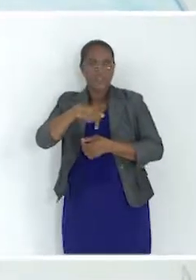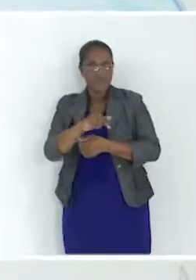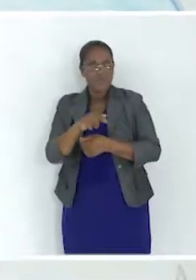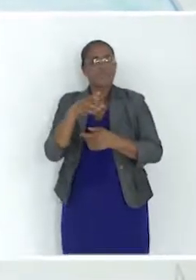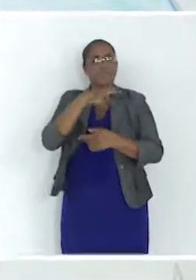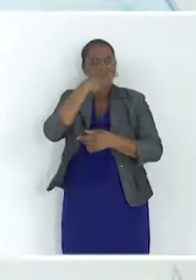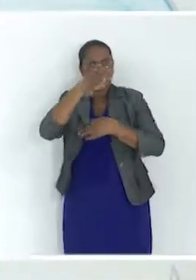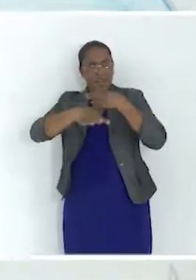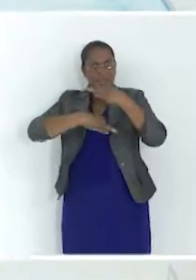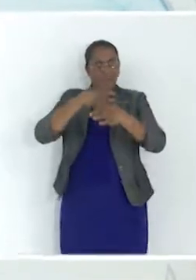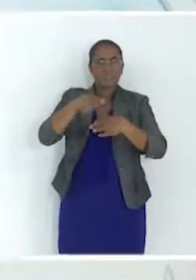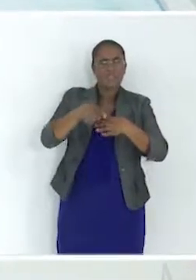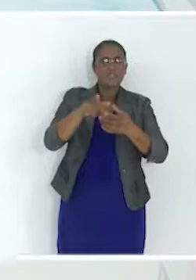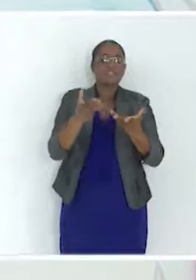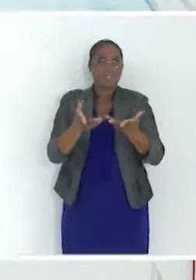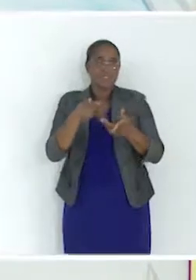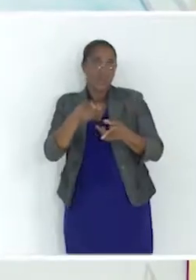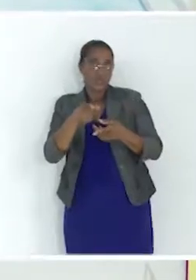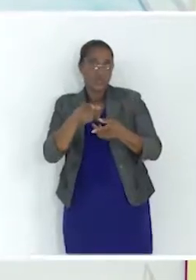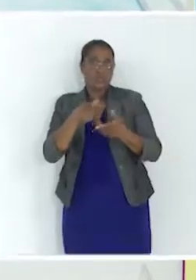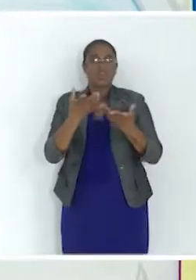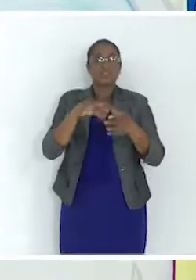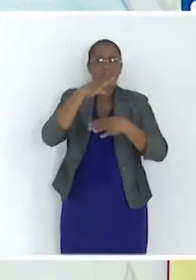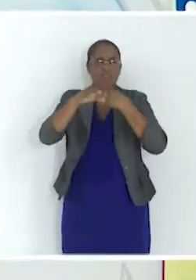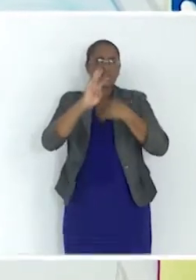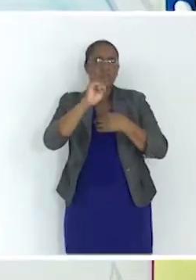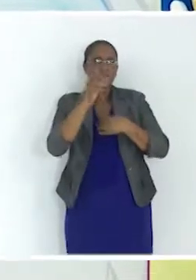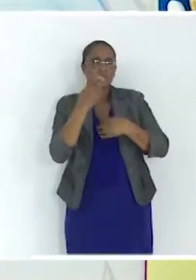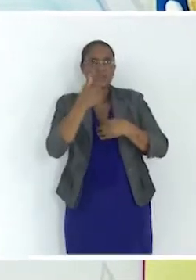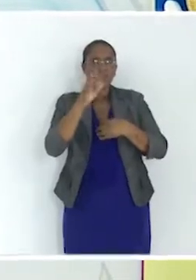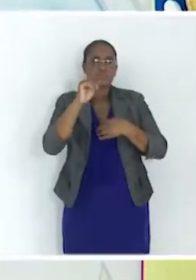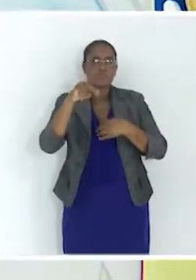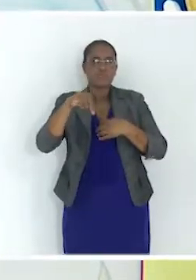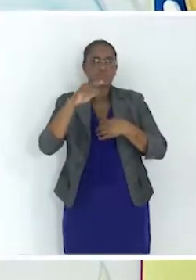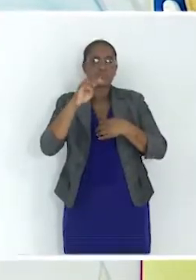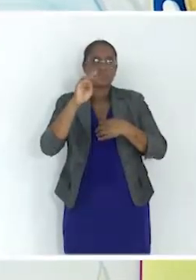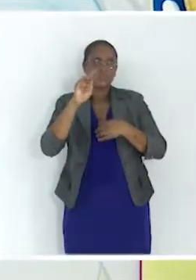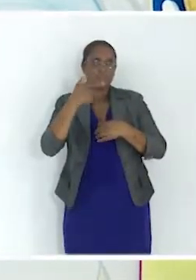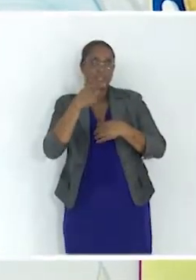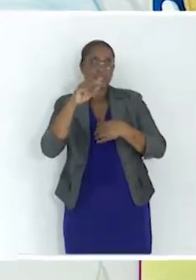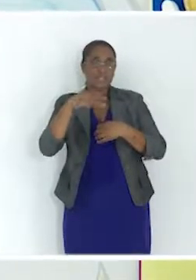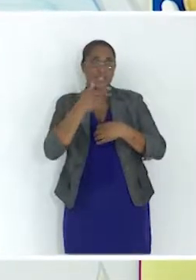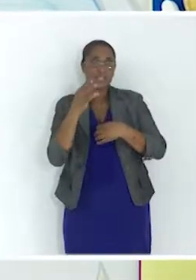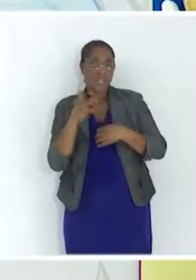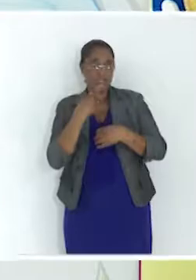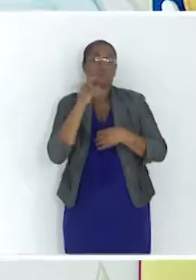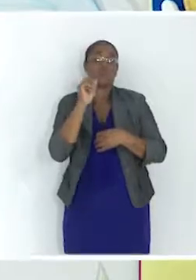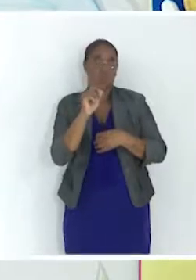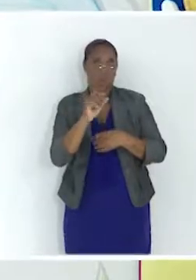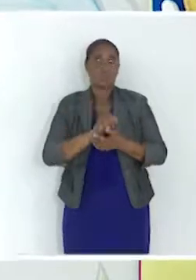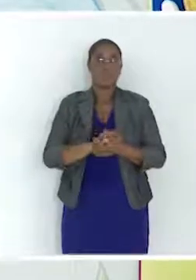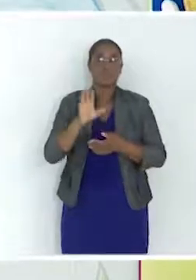sobre substantivos, sobre nomes. Então, o nosso sumário para a aula de hoje é